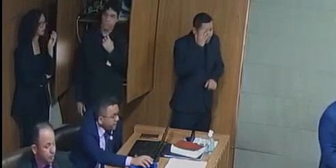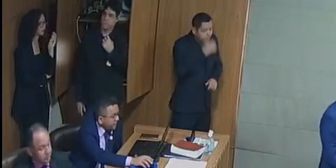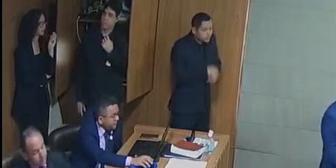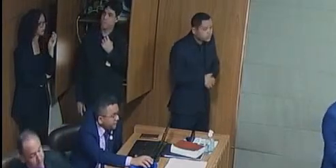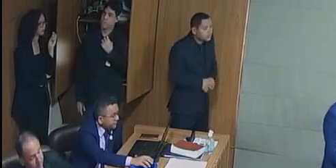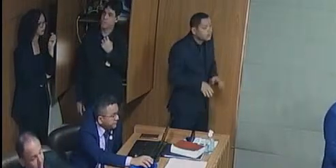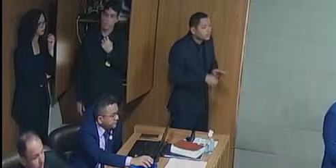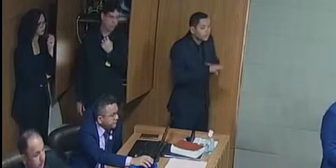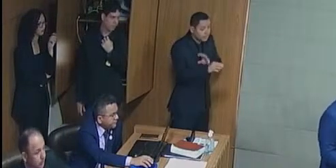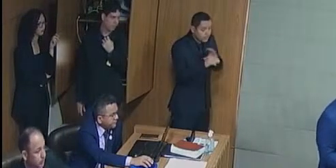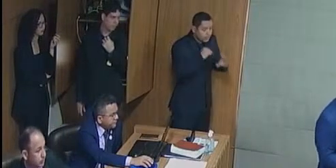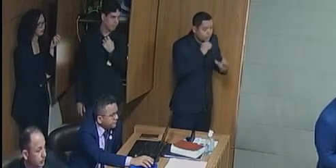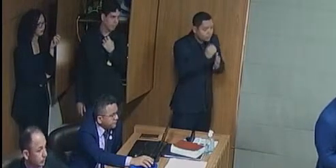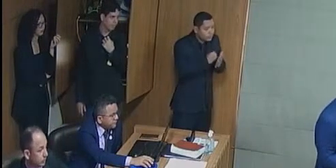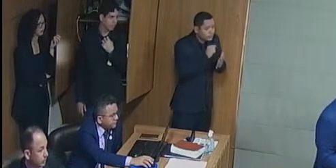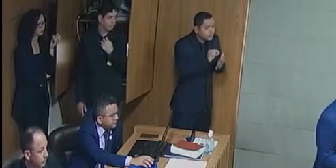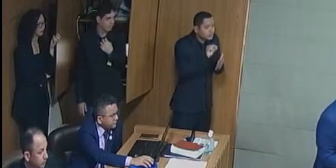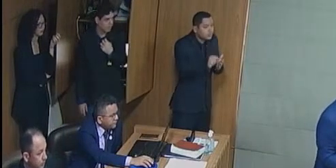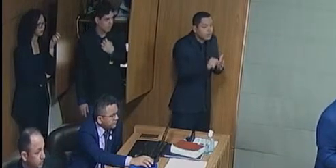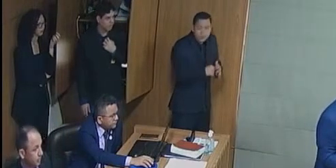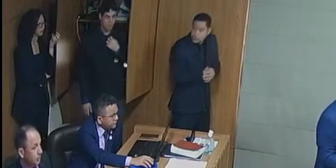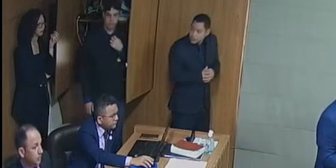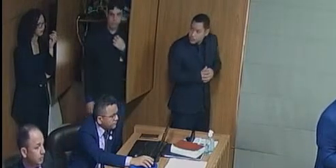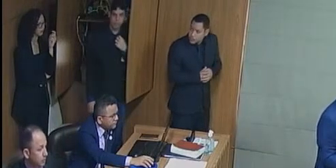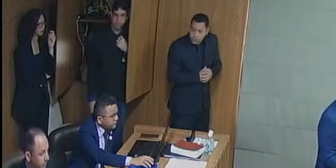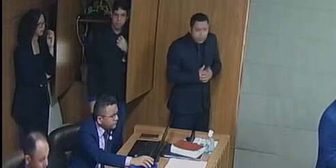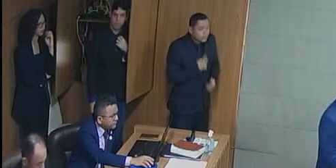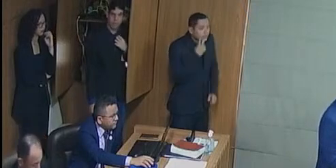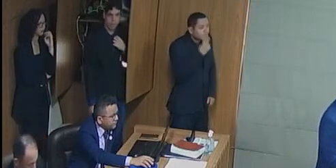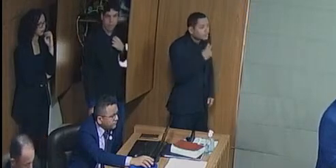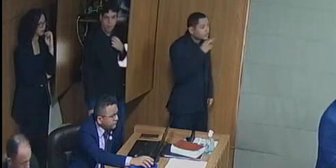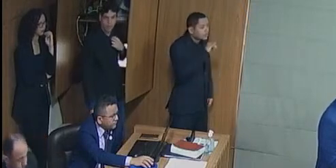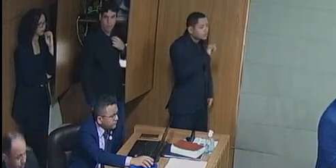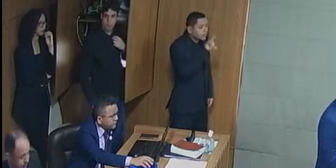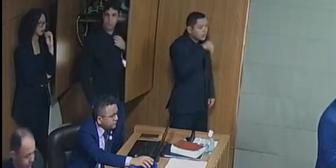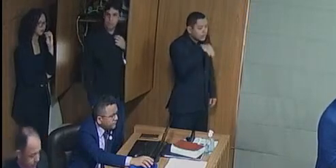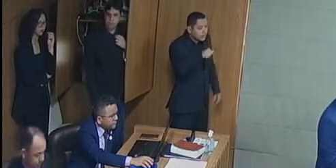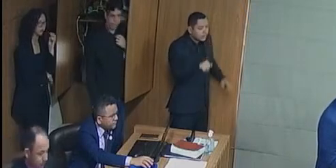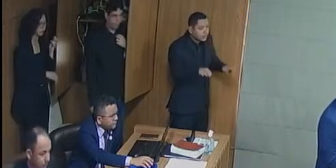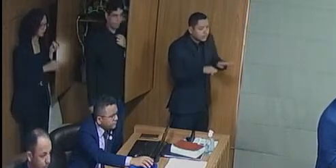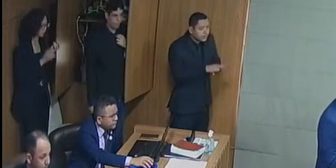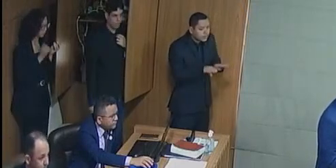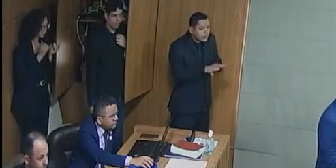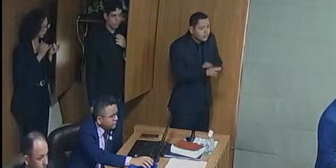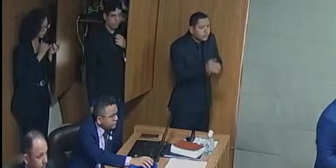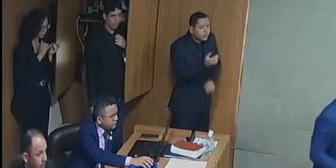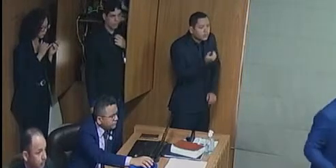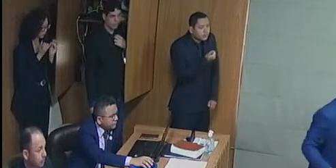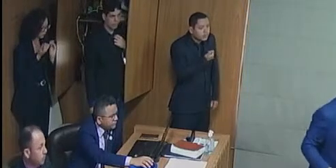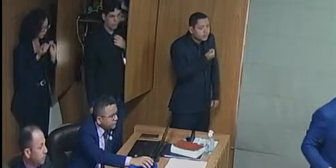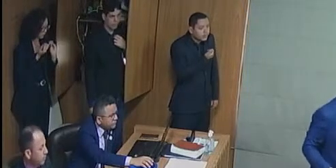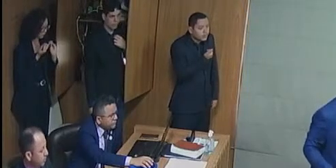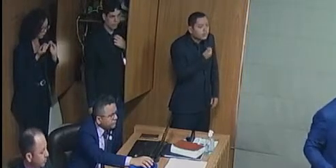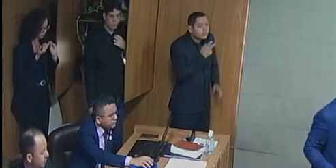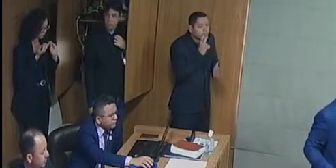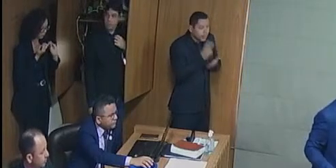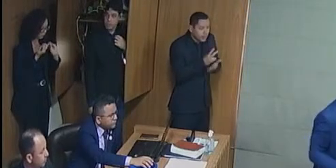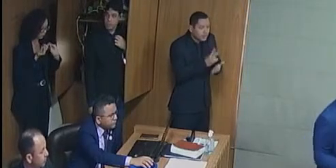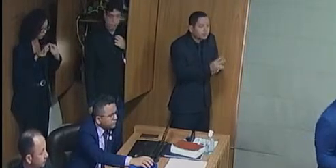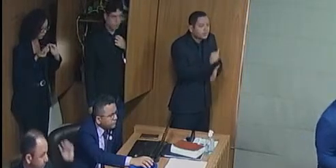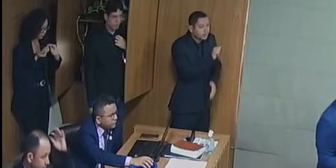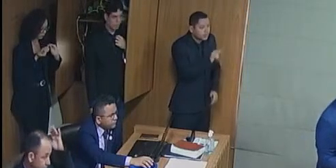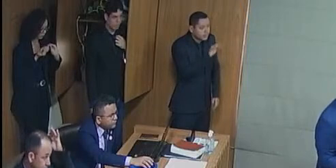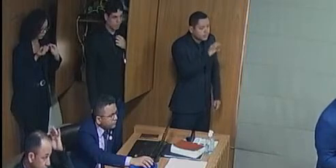encaminhou expediente esta casa vereador com o número Força do Amor